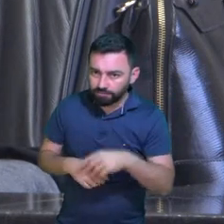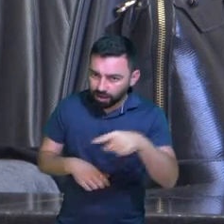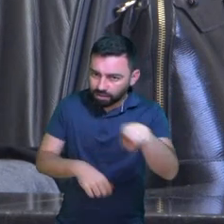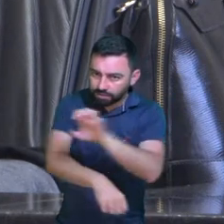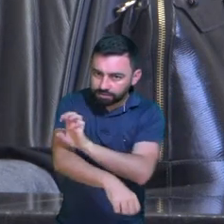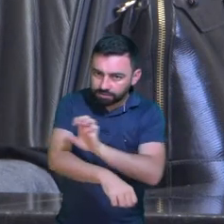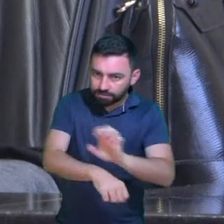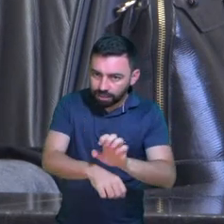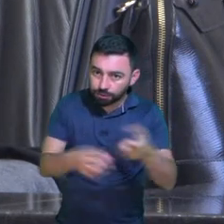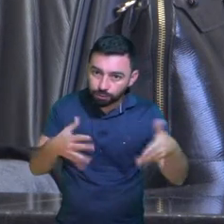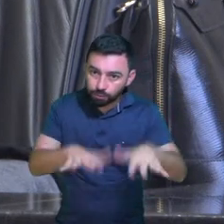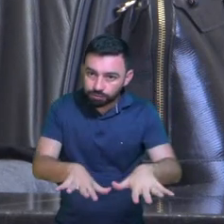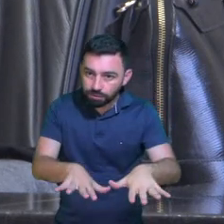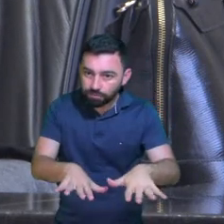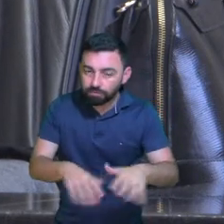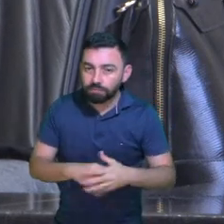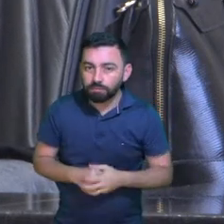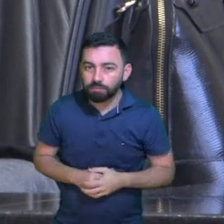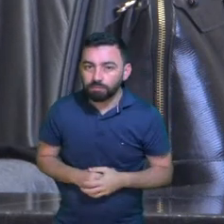uma sala de